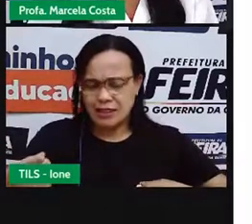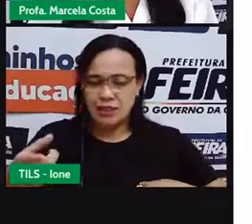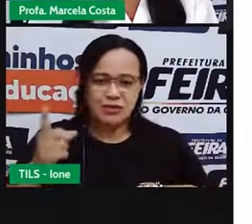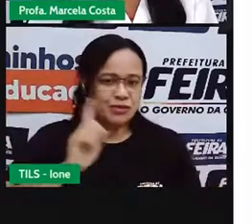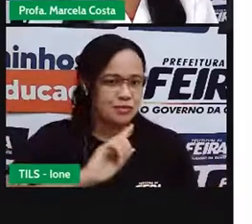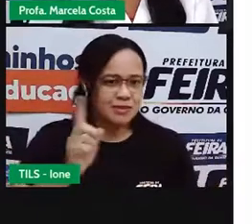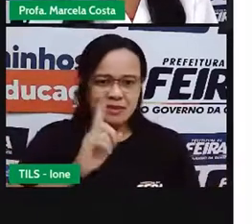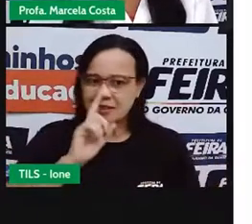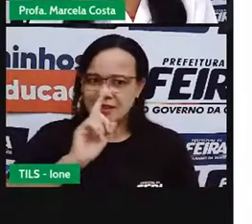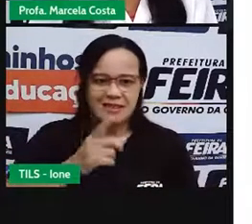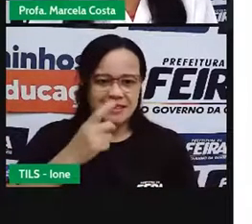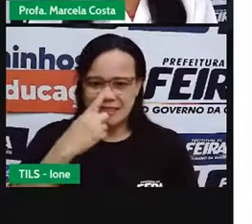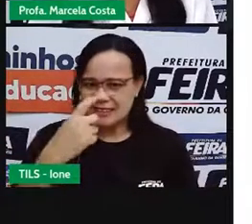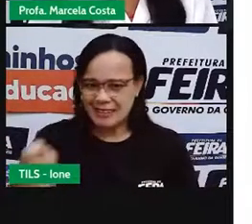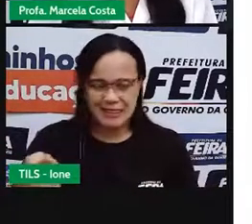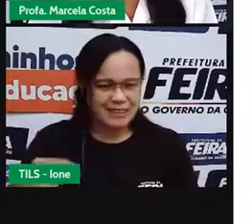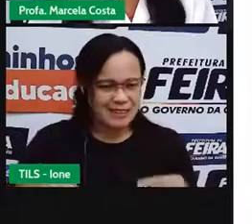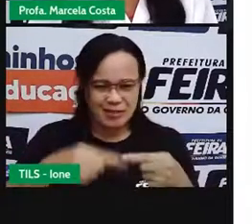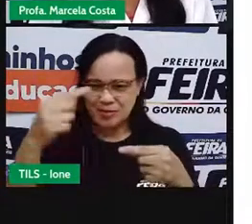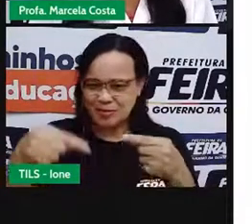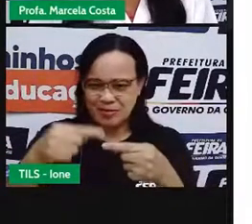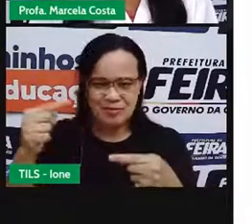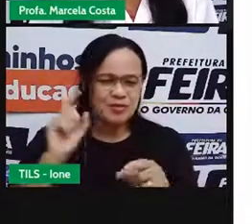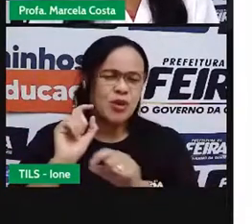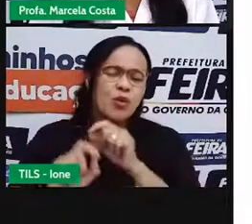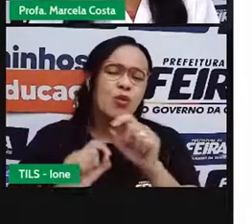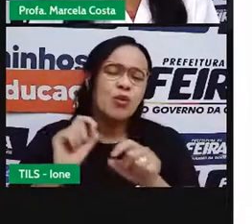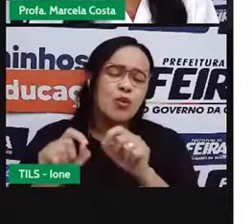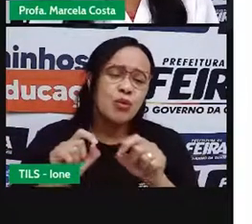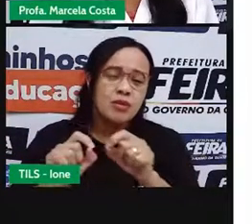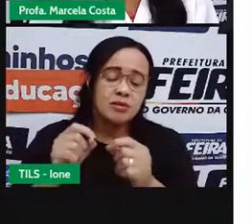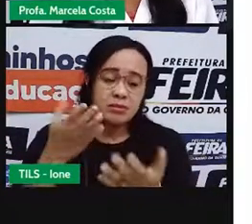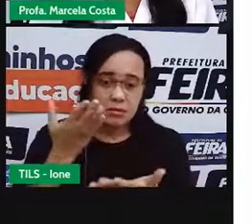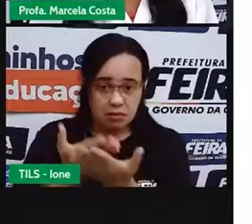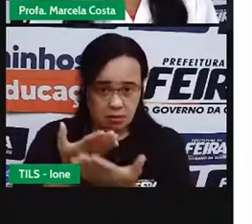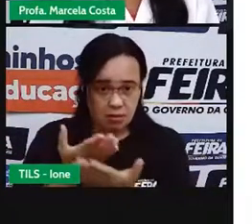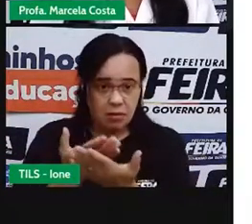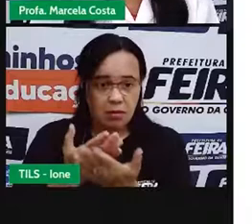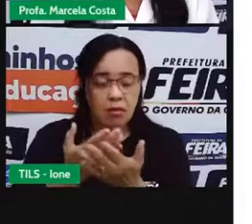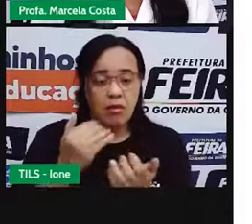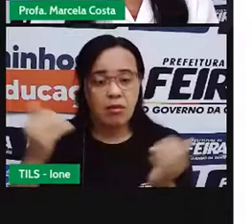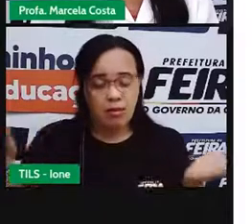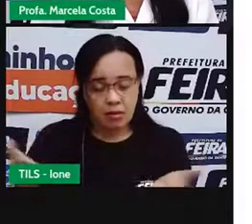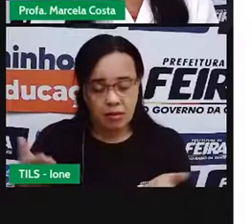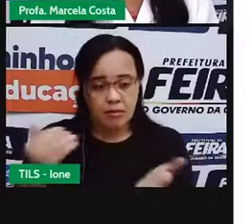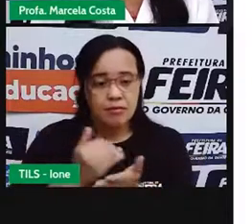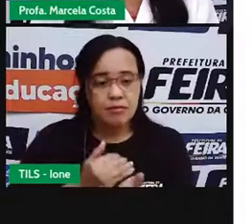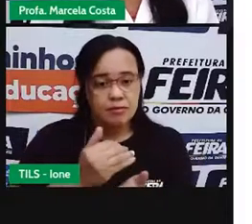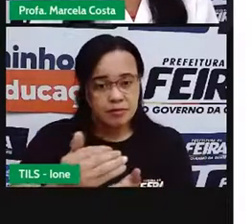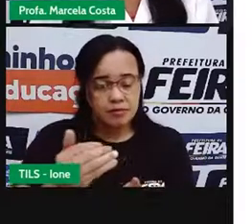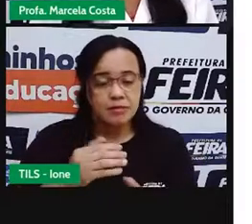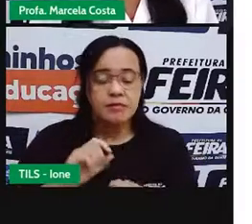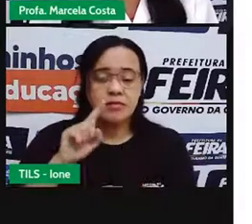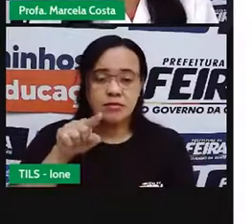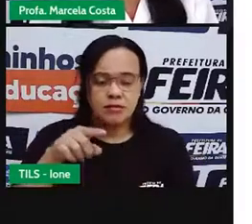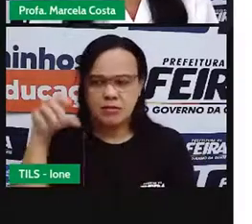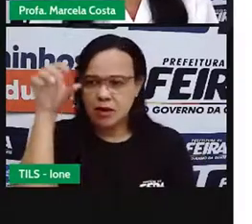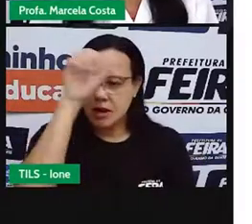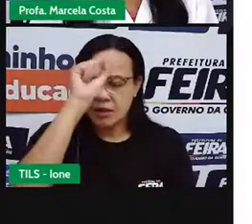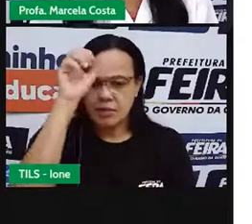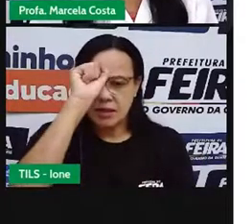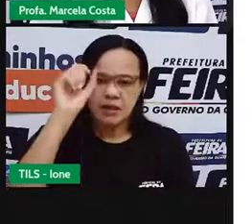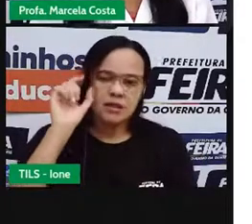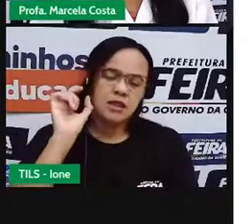lixo. Com essa aula de hoje, você vai aprender a identificar e a descrever